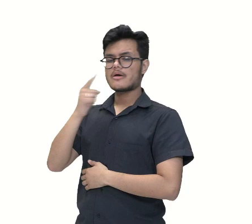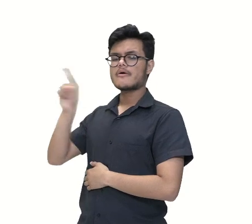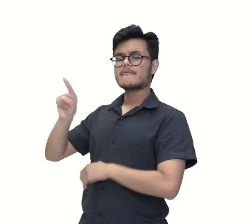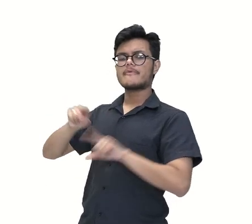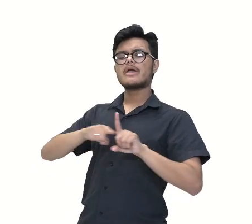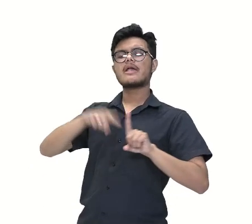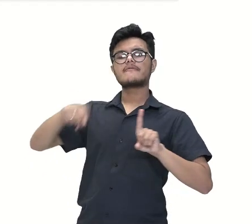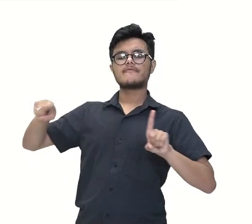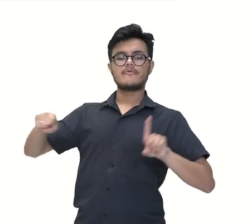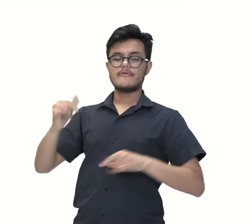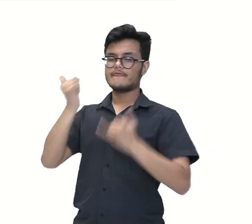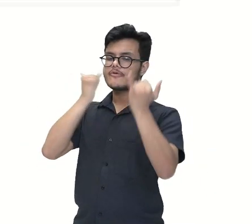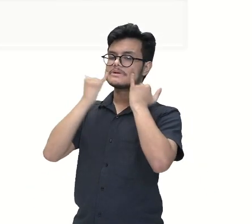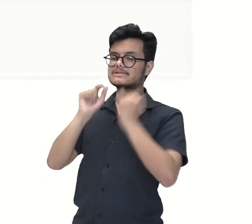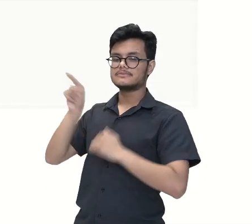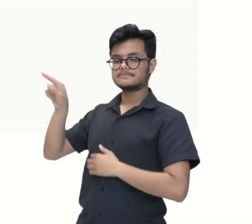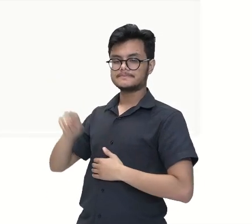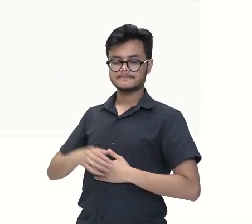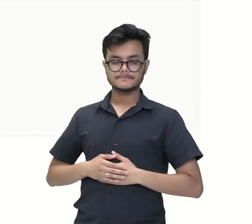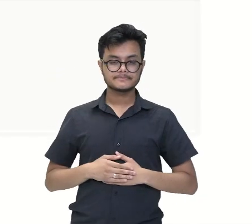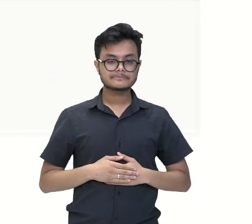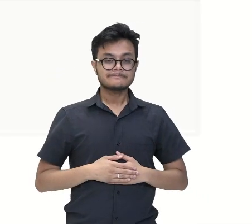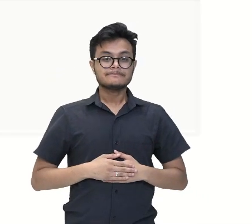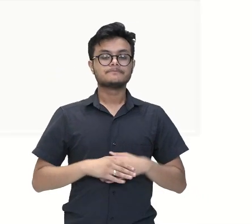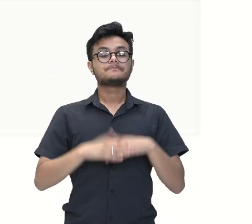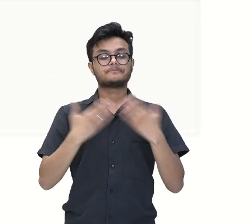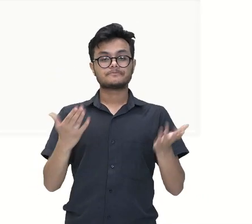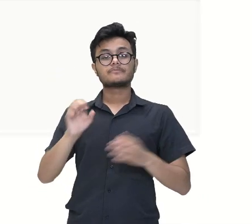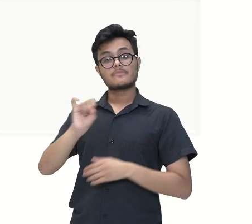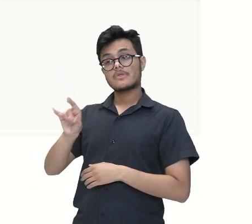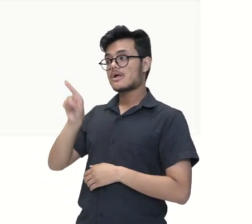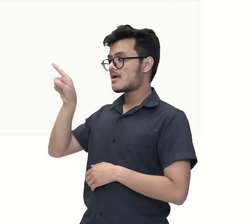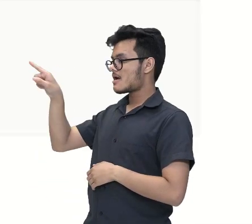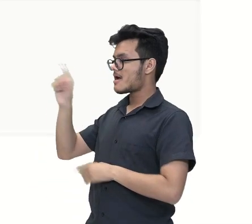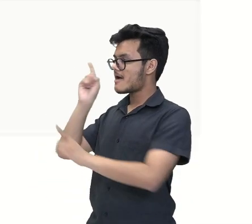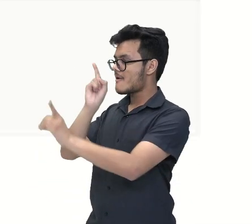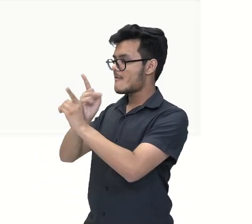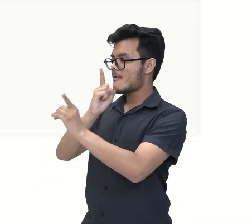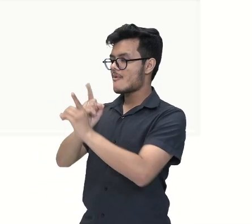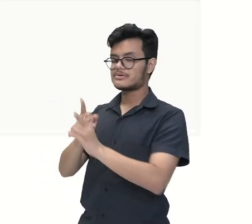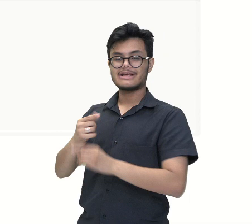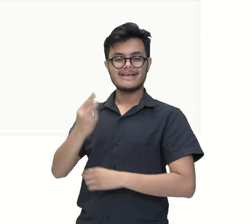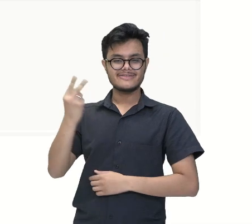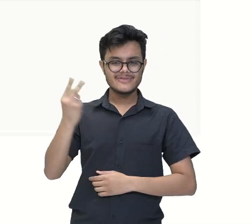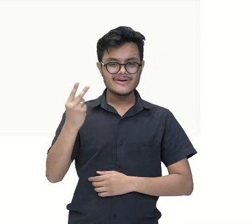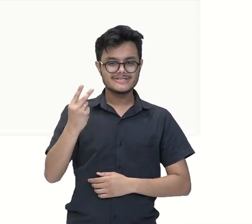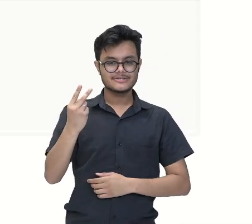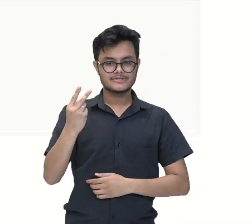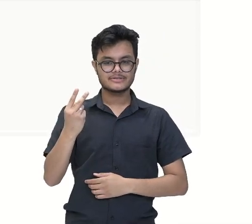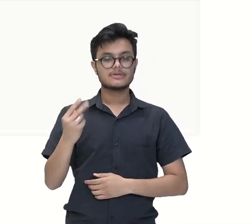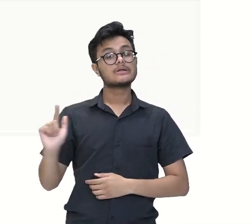agora. Por isso que esse valor que ele trouxe aqui, ó,